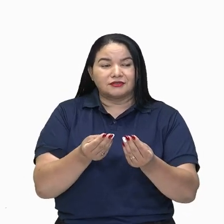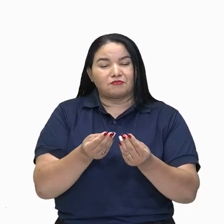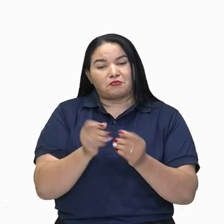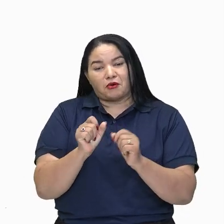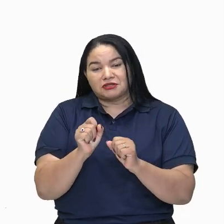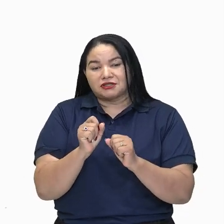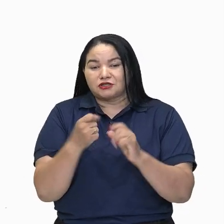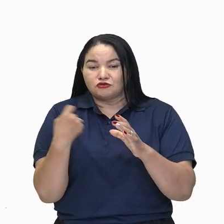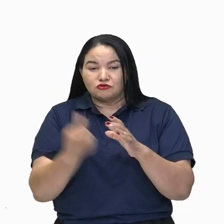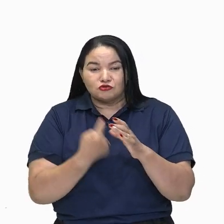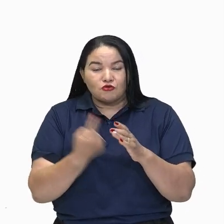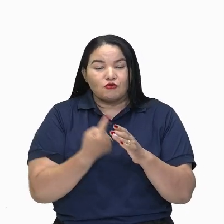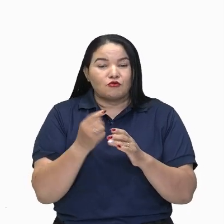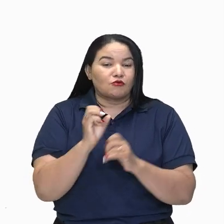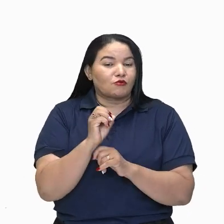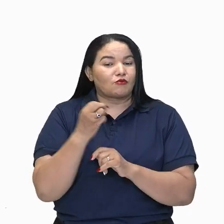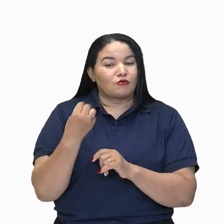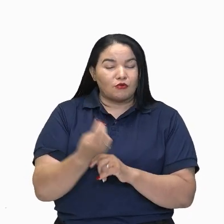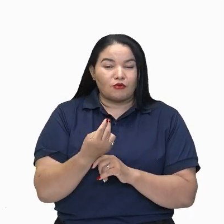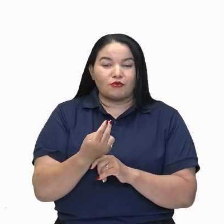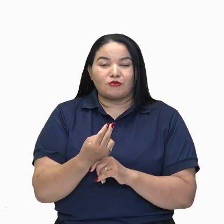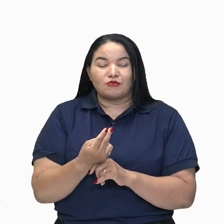suco,